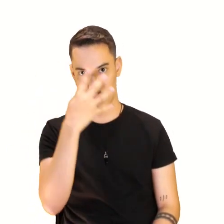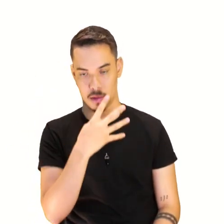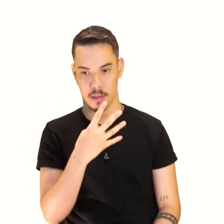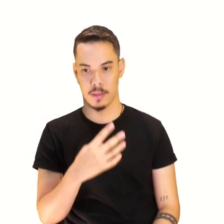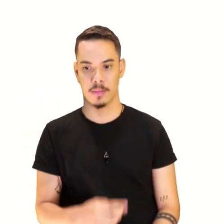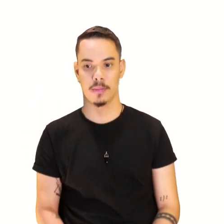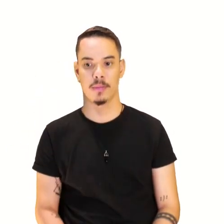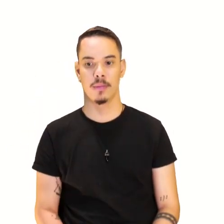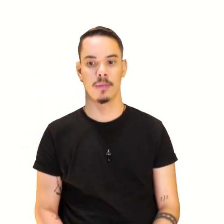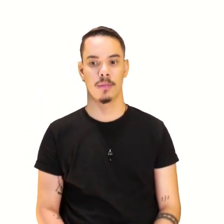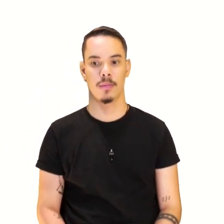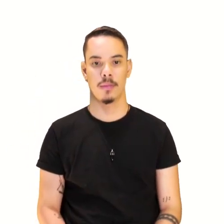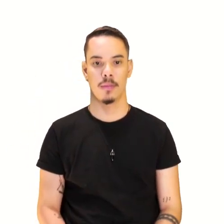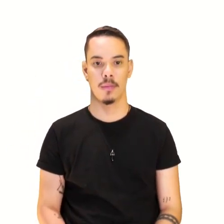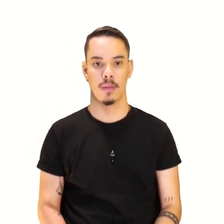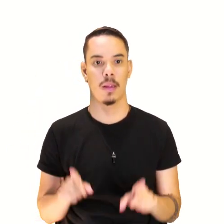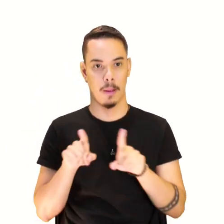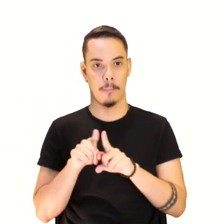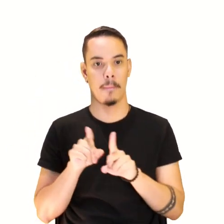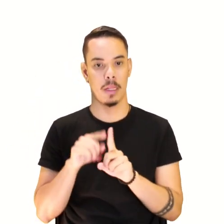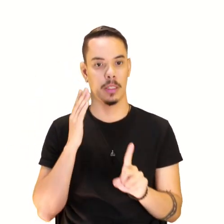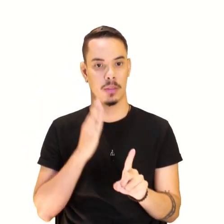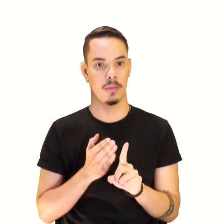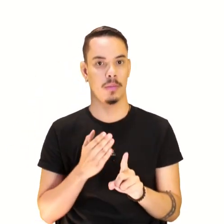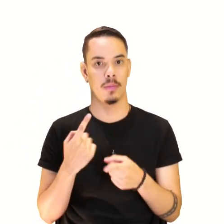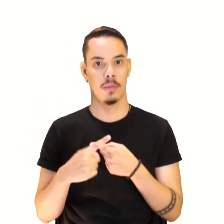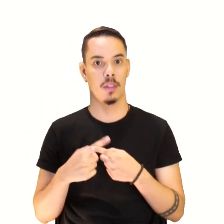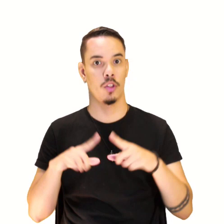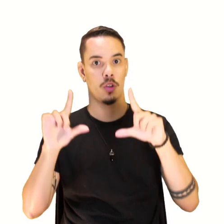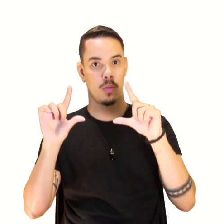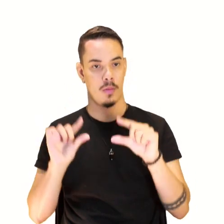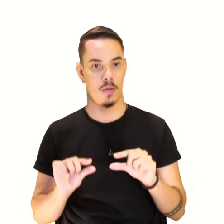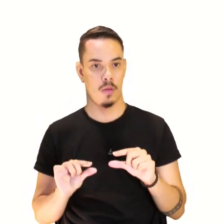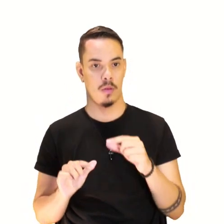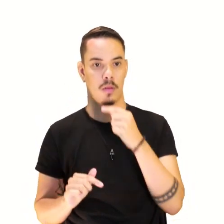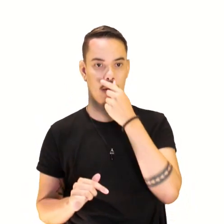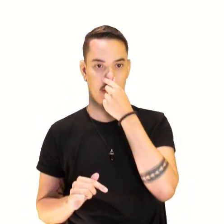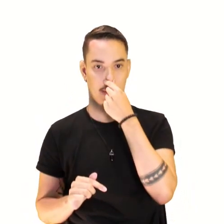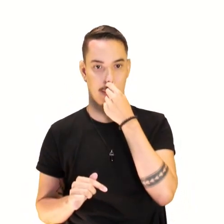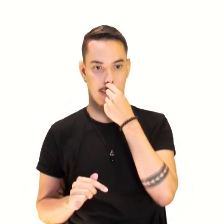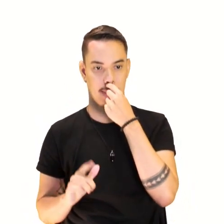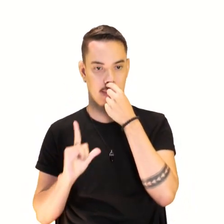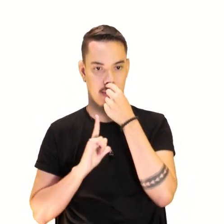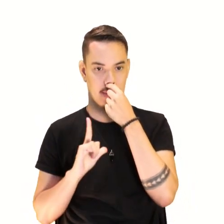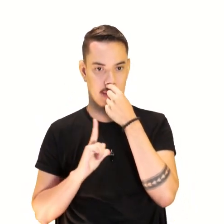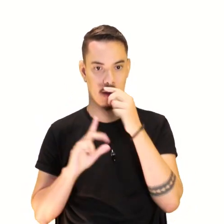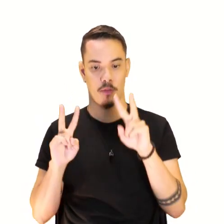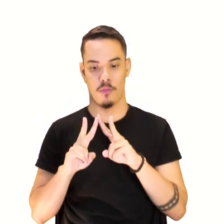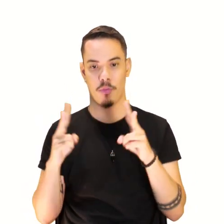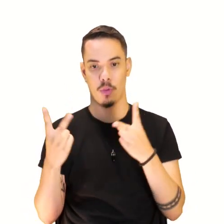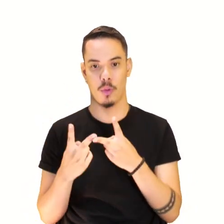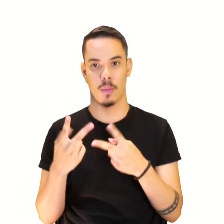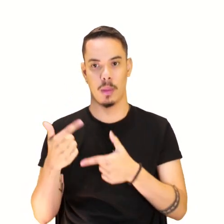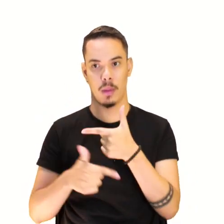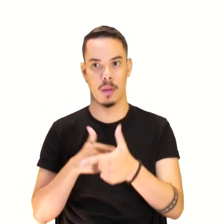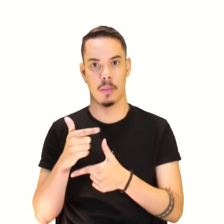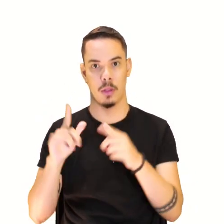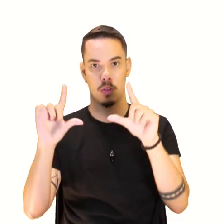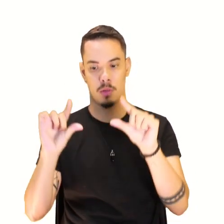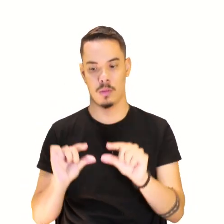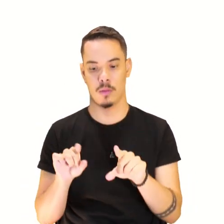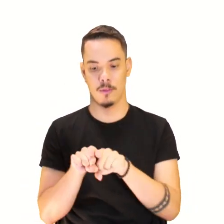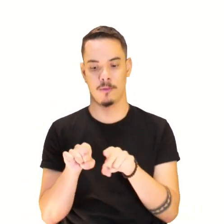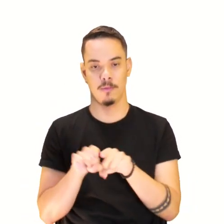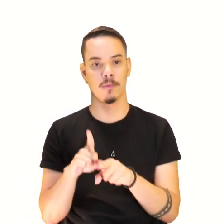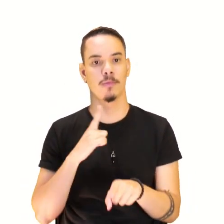diretamente né diminuiu as horas com certeza vai diminuir o volume né de trabalho nas caixas